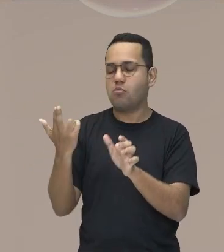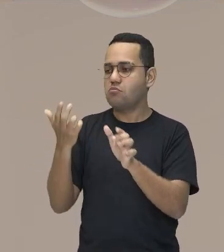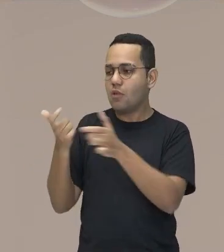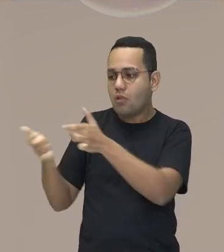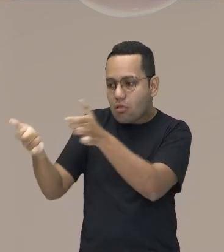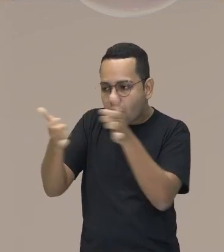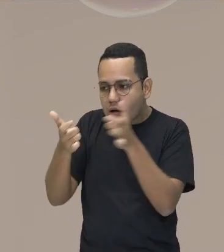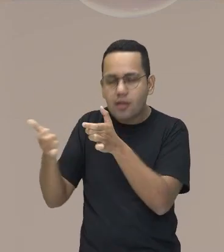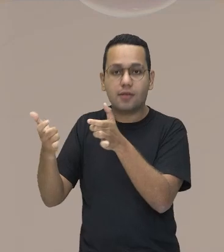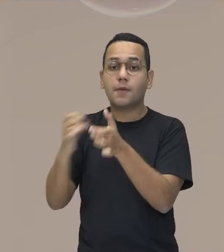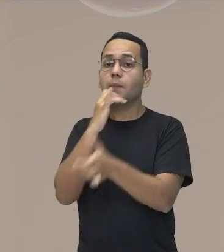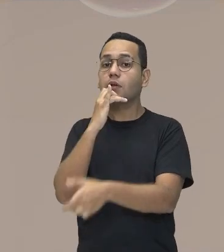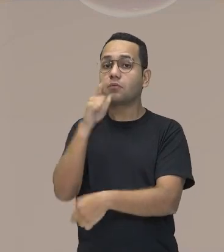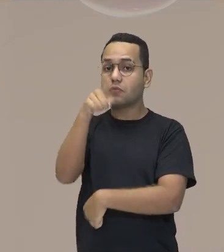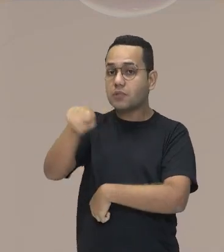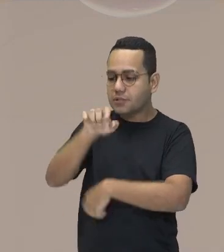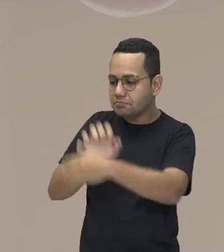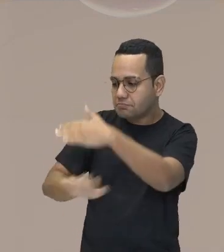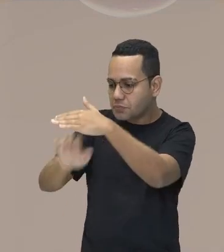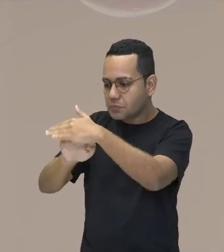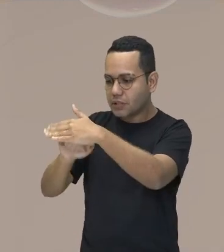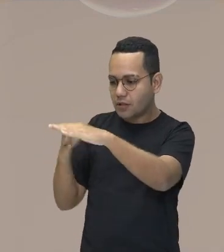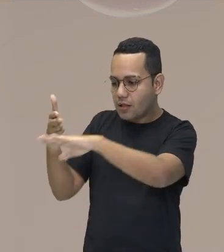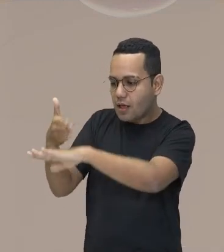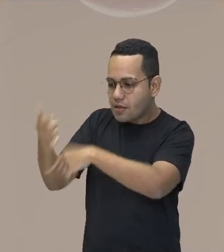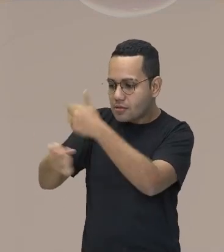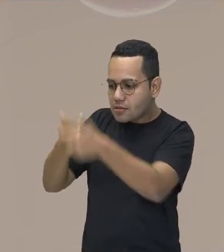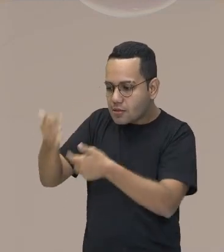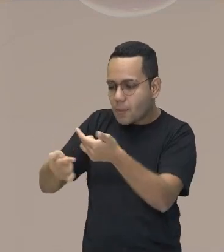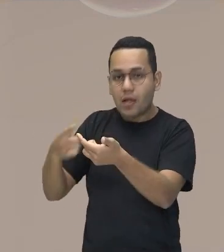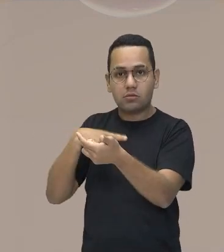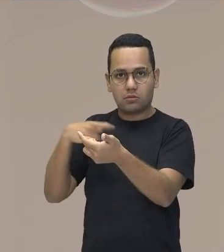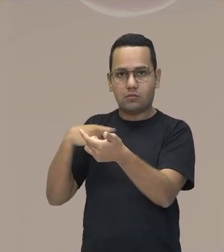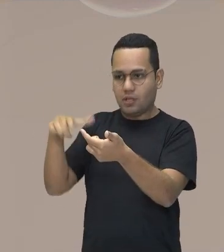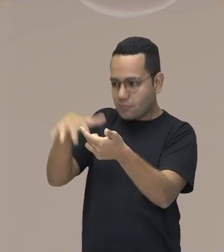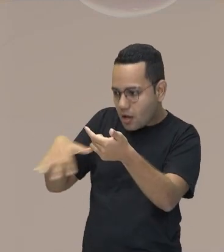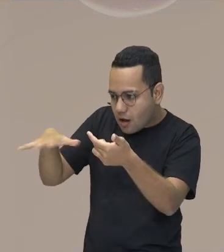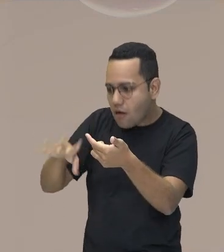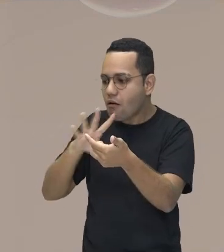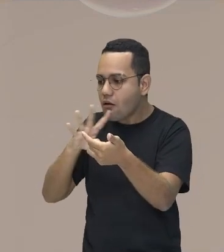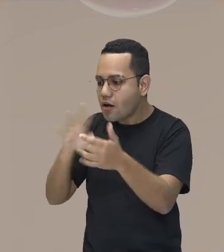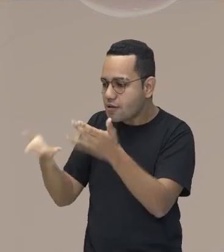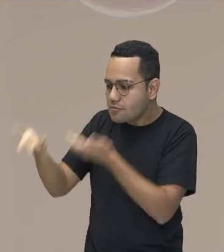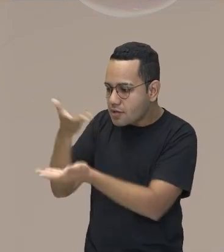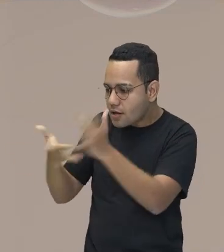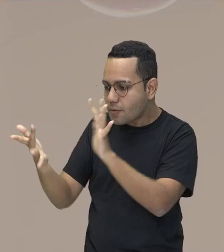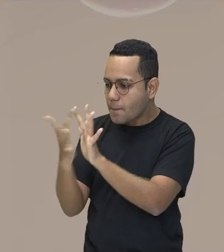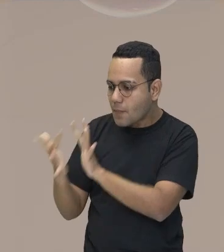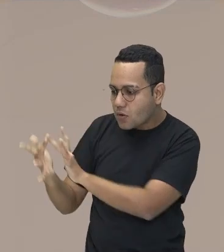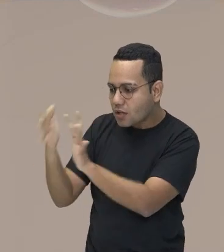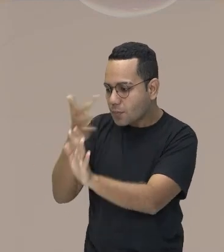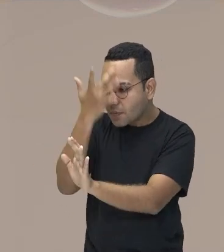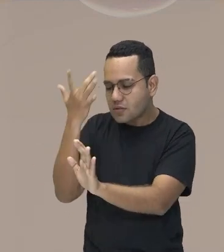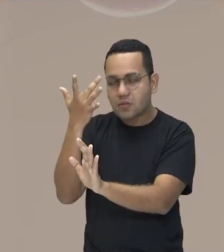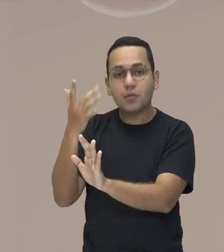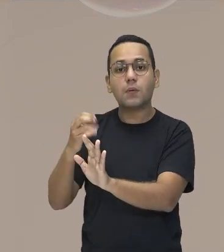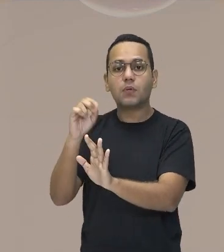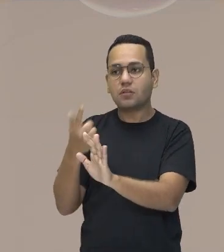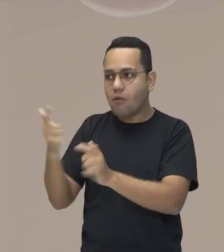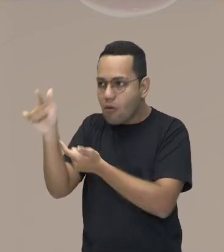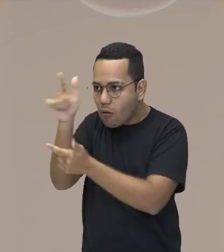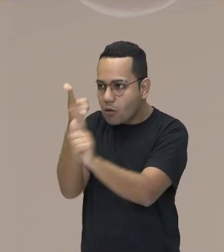foi trabalhar numa empresa, você fez uma rede de contatos. Você conheceu uma pessoa que encontrou um grupo de amigos diferentes,